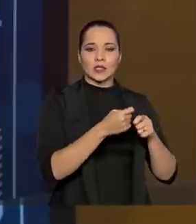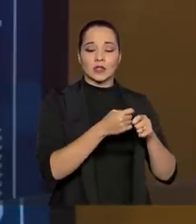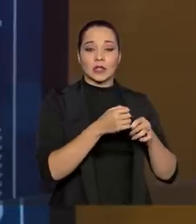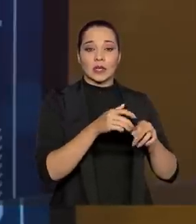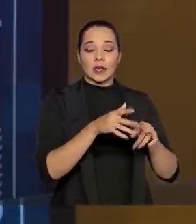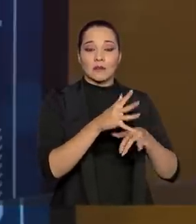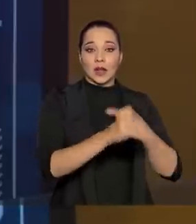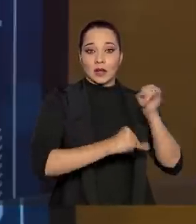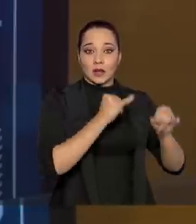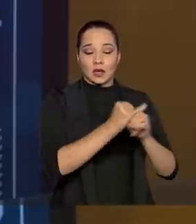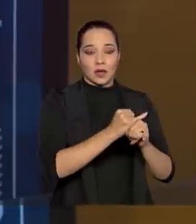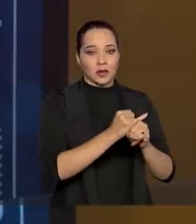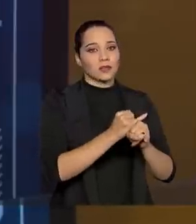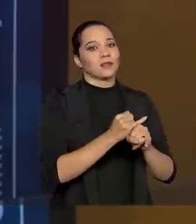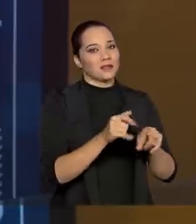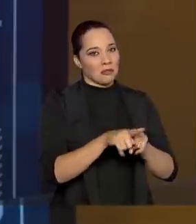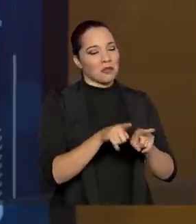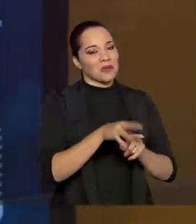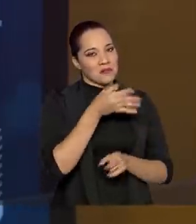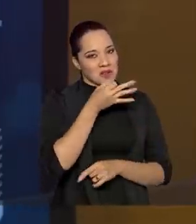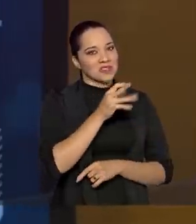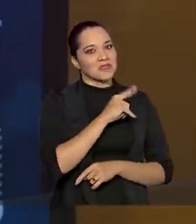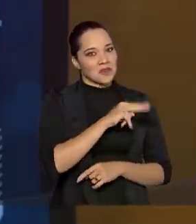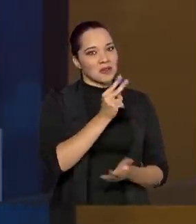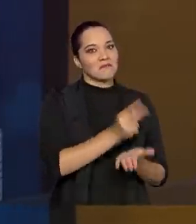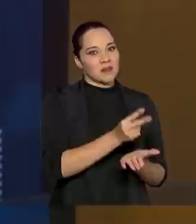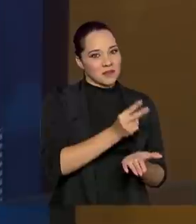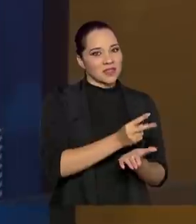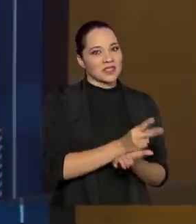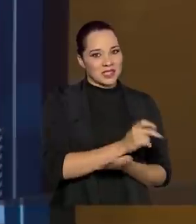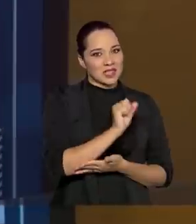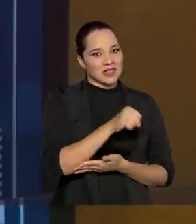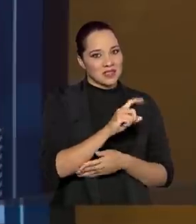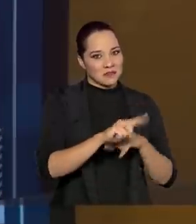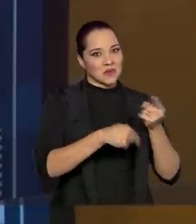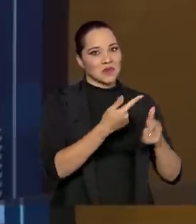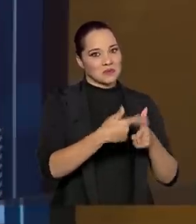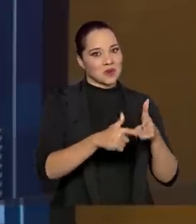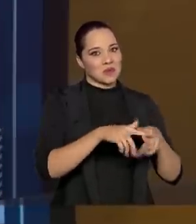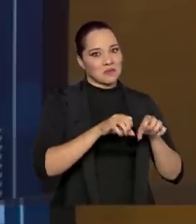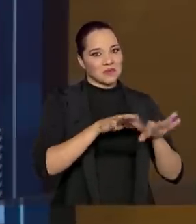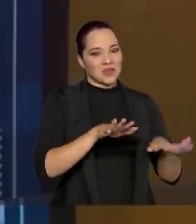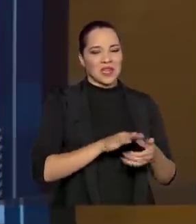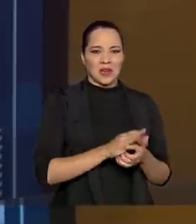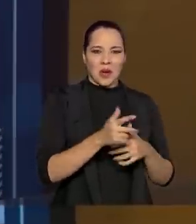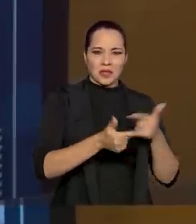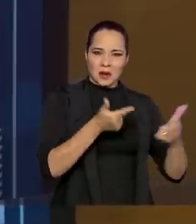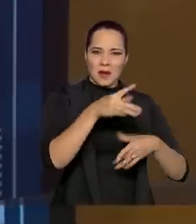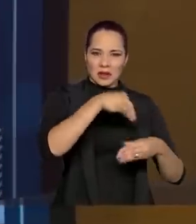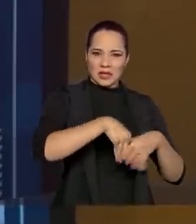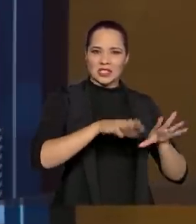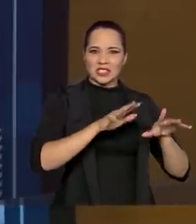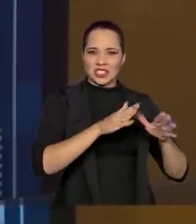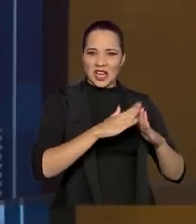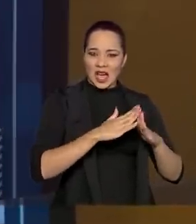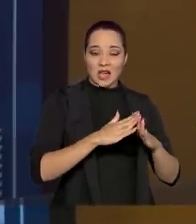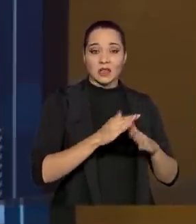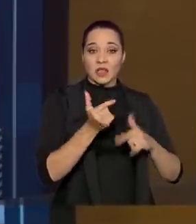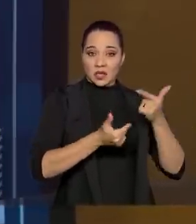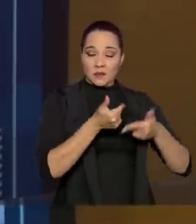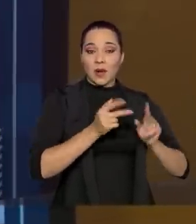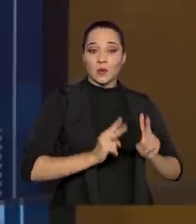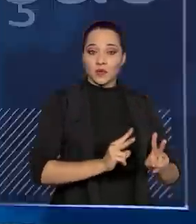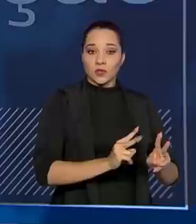eletrônico, eu tenho a impressão que é uma tendência que vai se consolidar pós-pandemia, como o home office, por exemplo, quer dizer, o trabalho vai